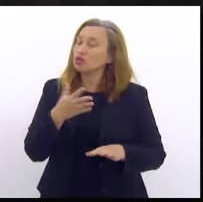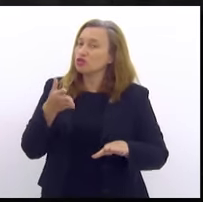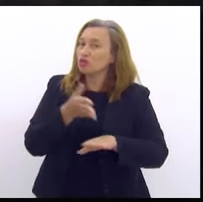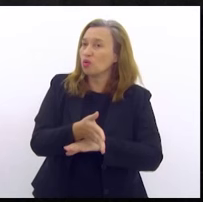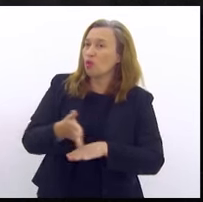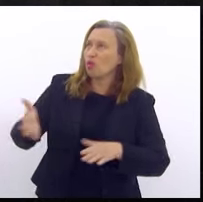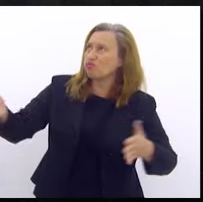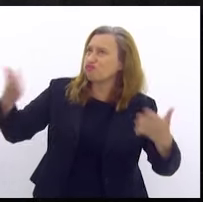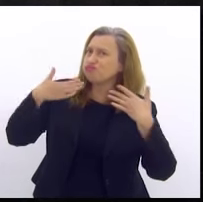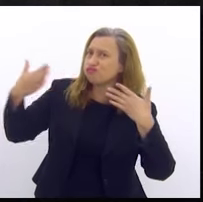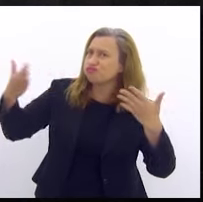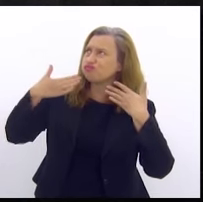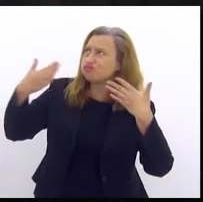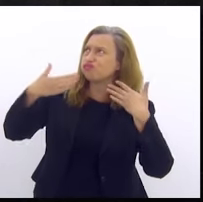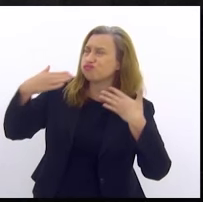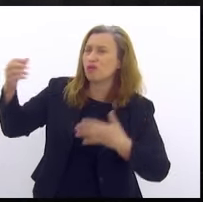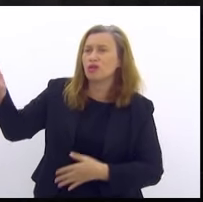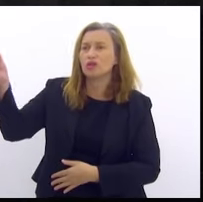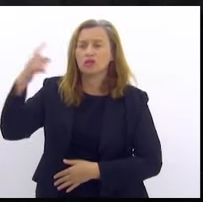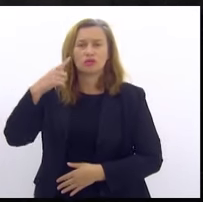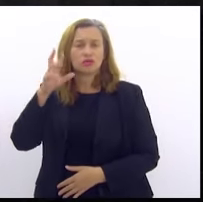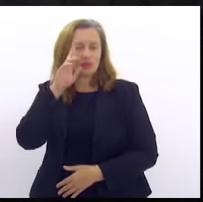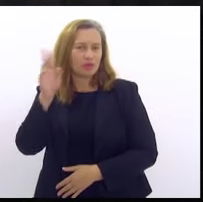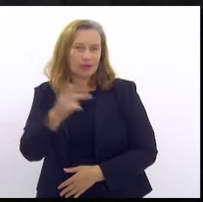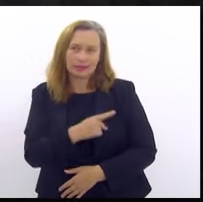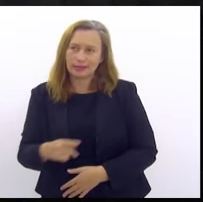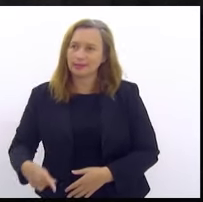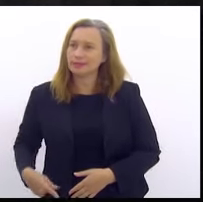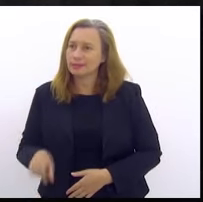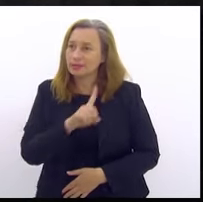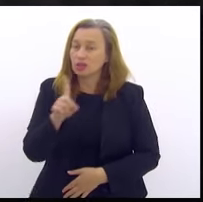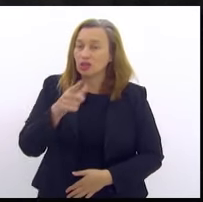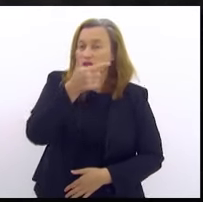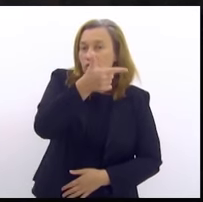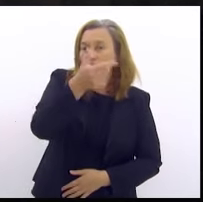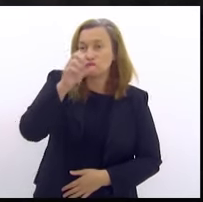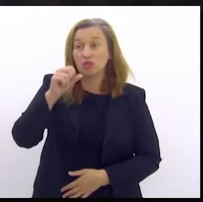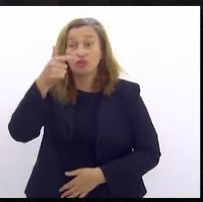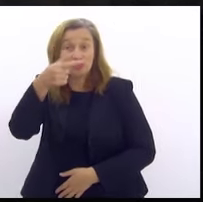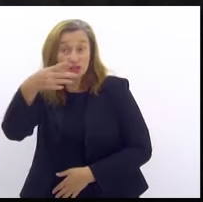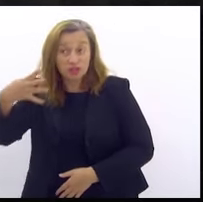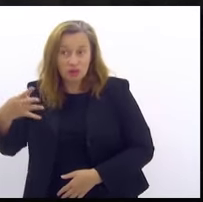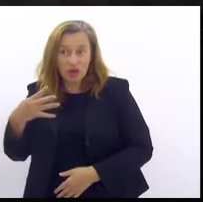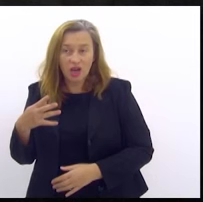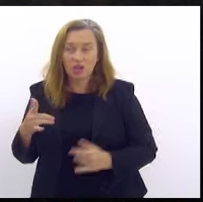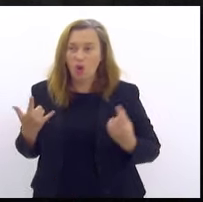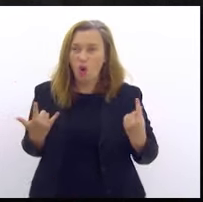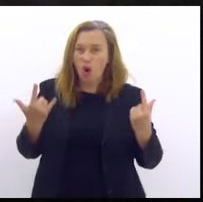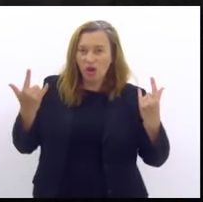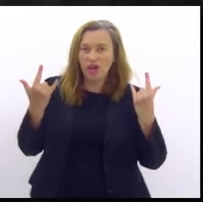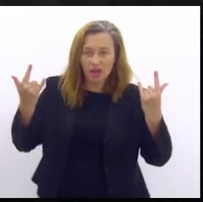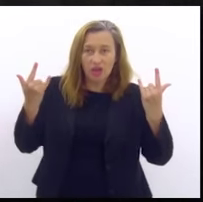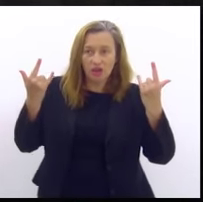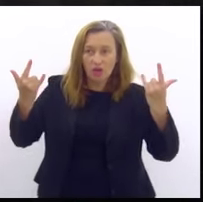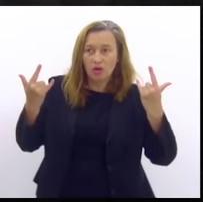senhor presidente, nem o verão ainda chegou. Em 2024, Rock in Rio faz 40